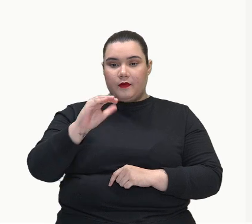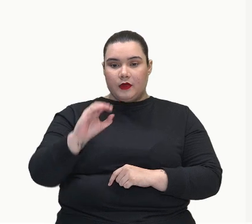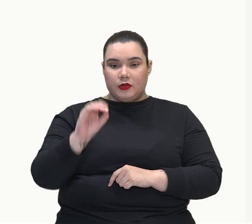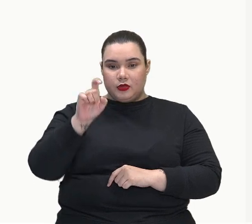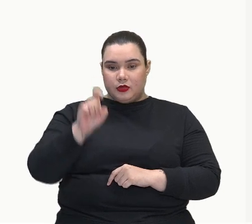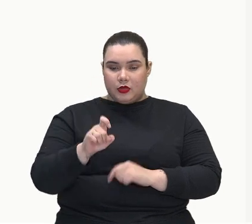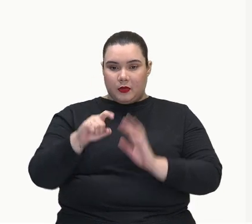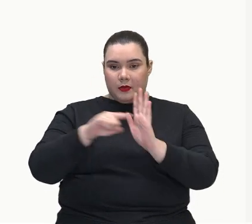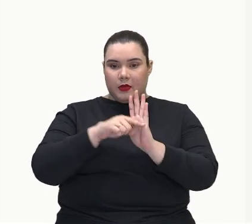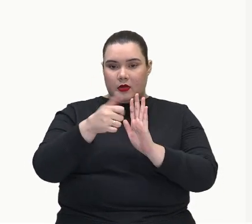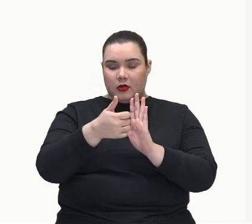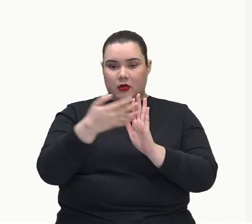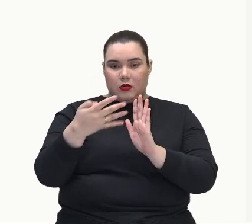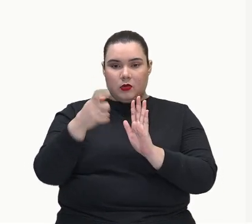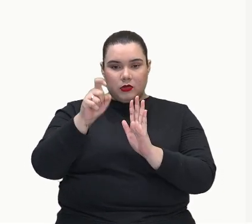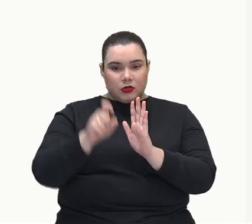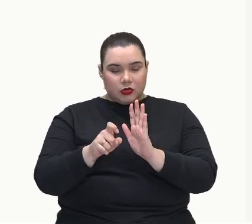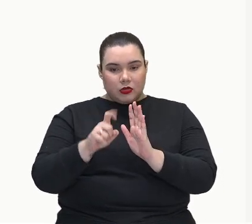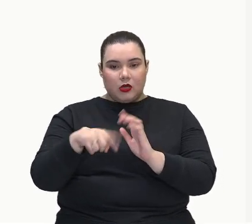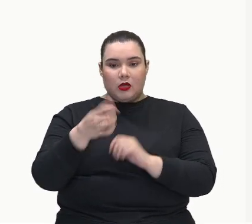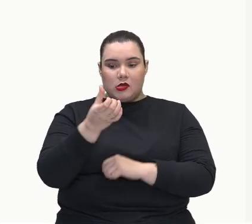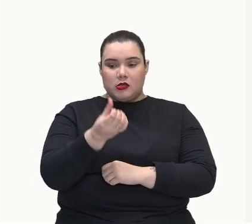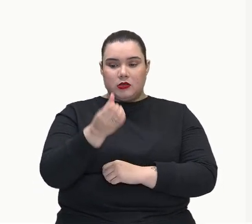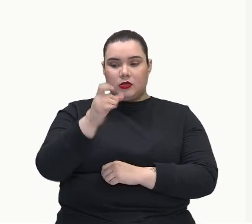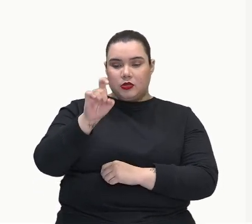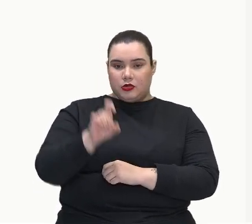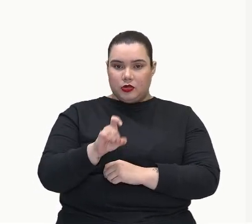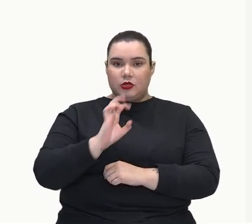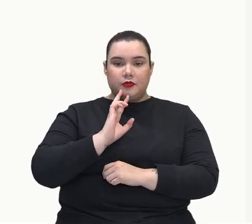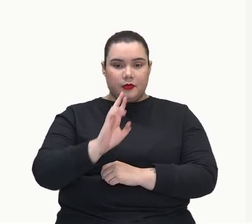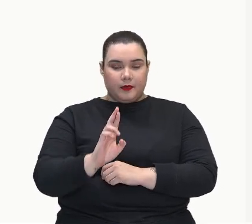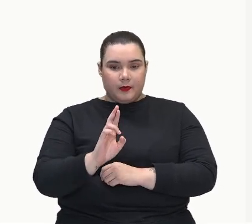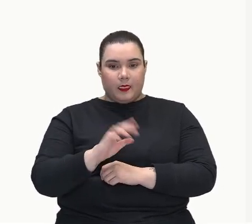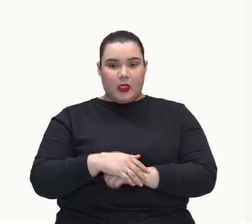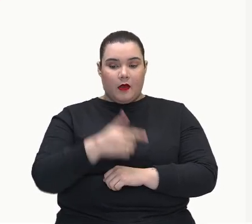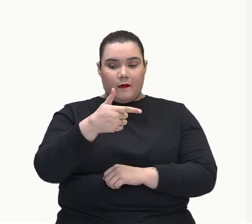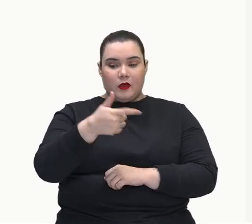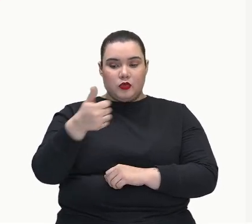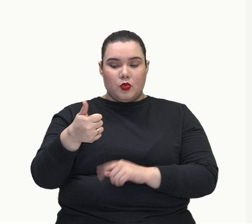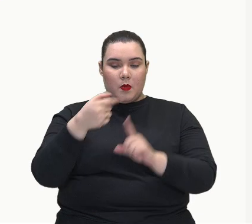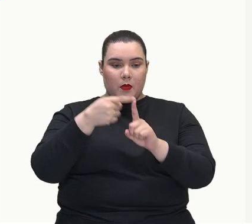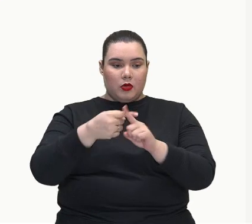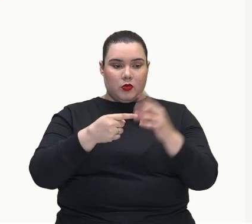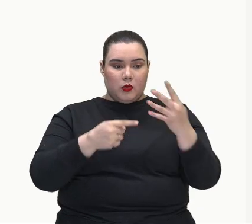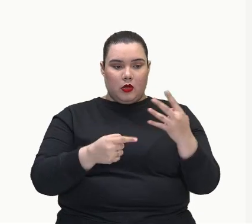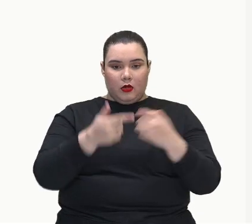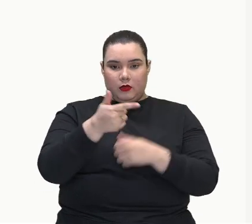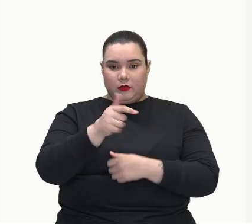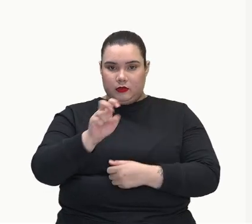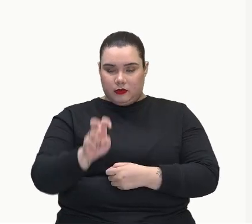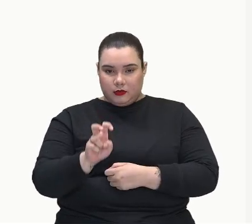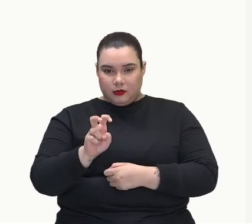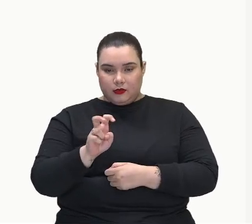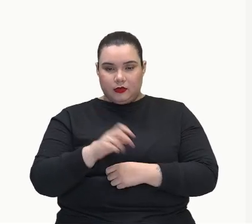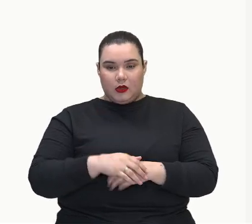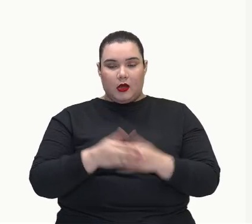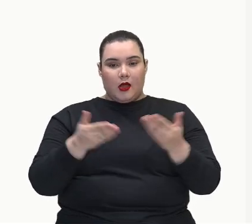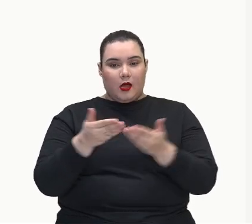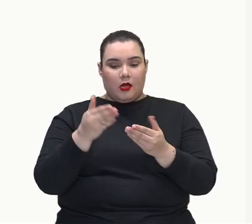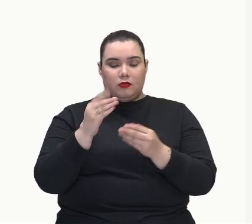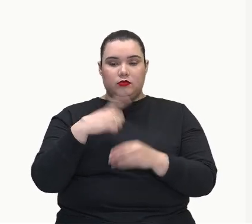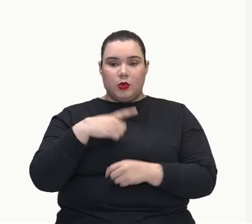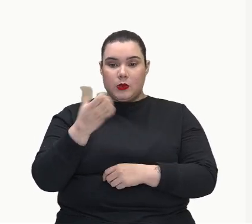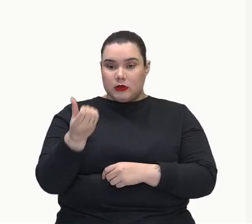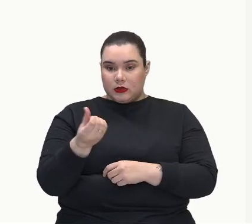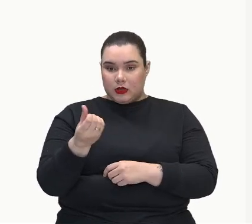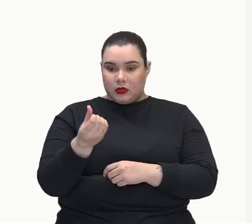20x menos 14x dá 6x. E 21 mais 4 é 25. Agora a gente passa